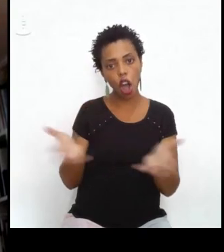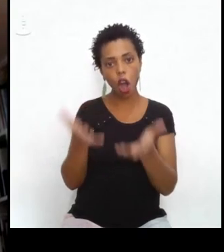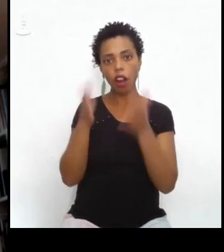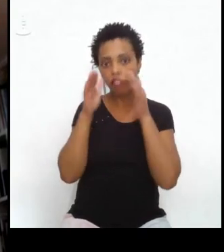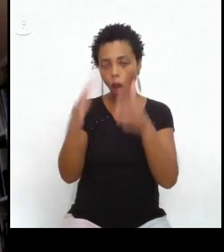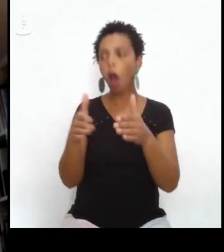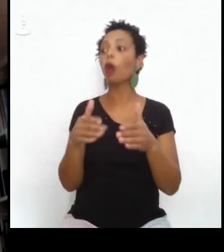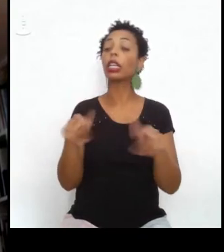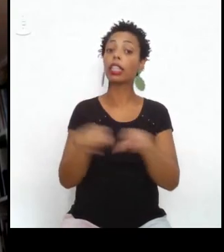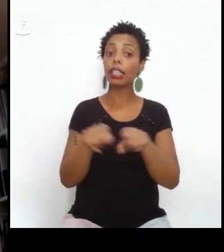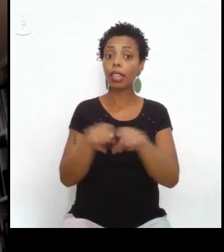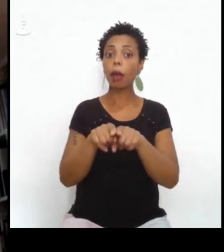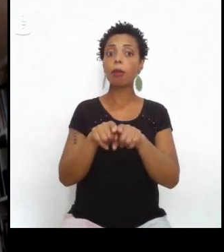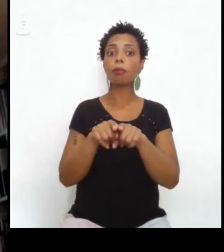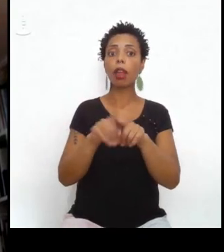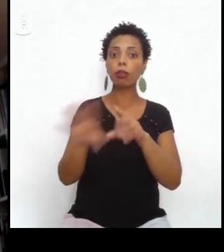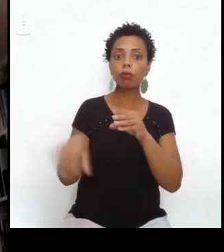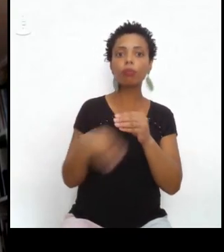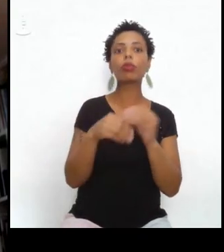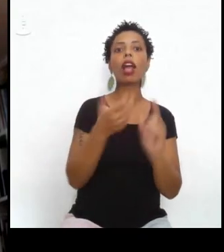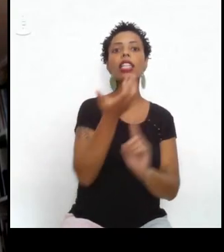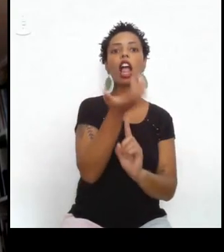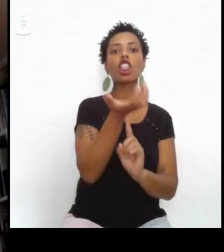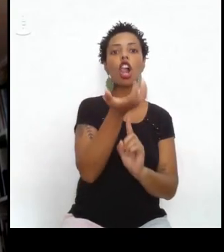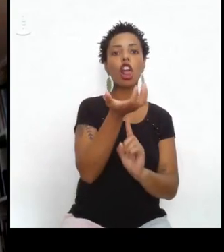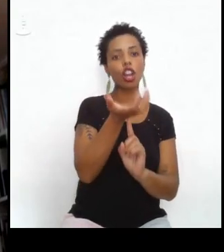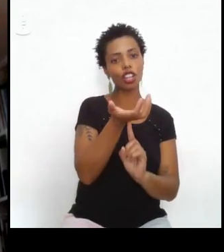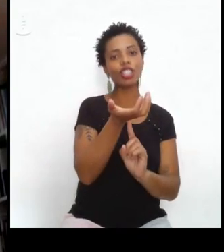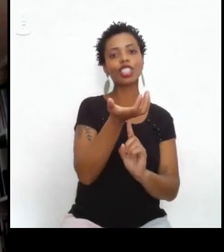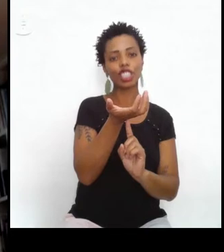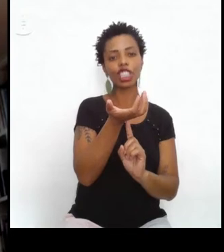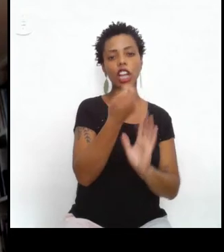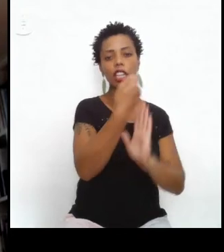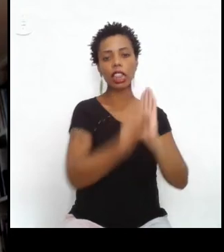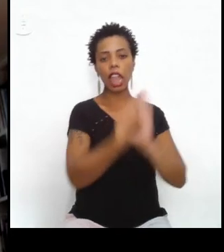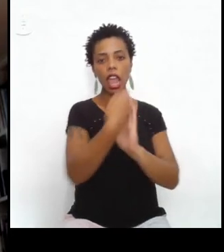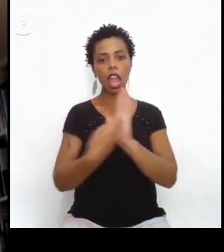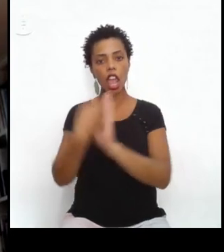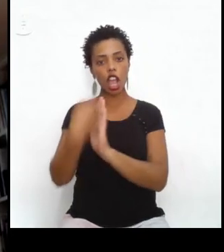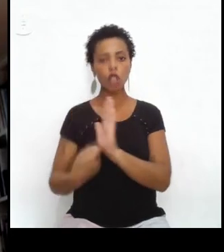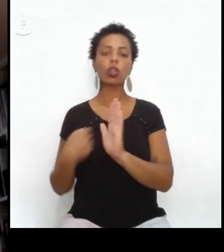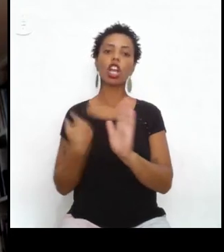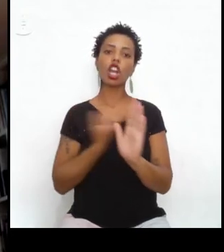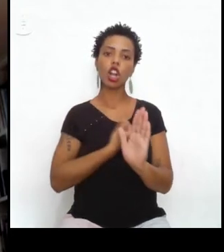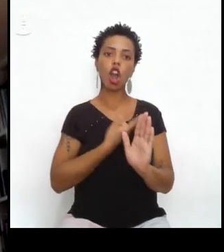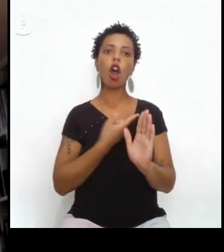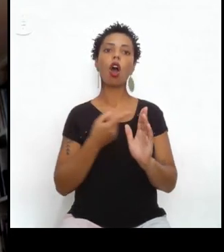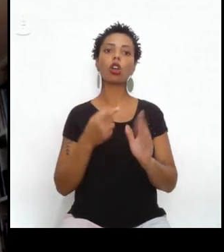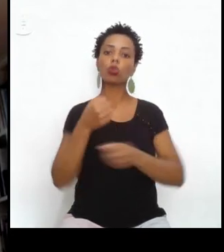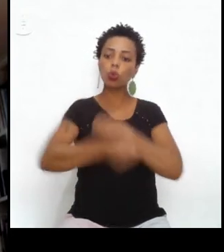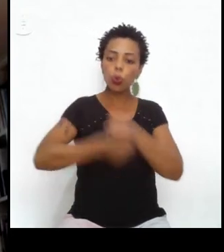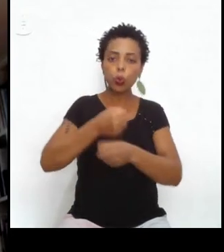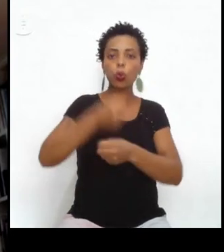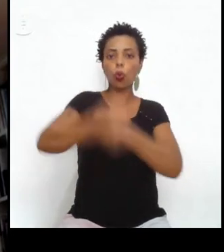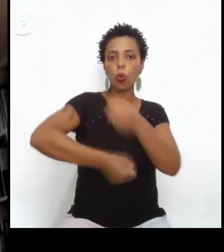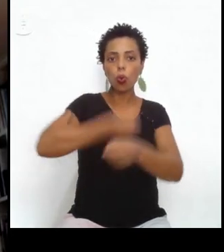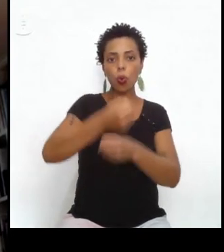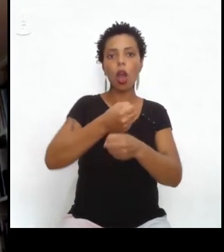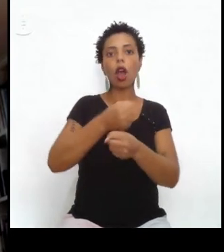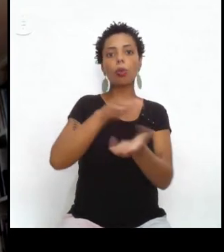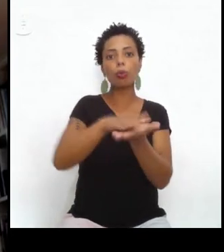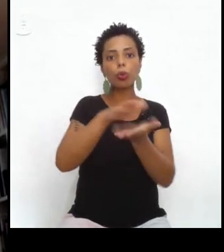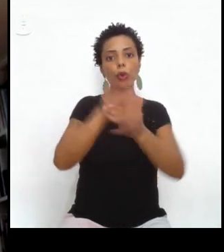o resto Odontologia reumatologia de texto que a gente todo ano tem publicado em torno né para